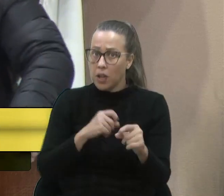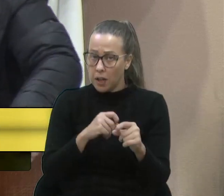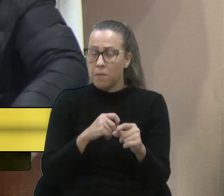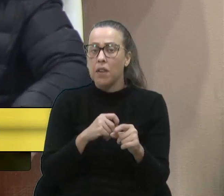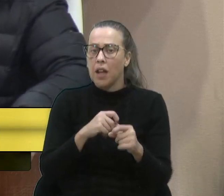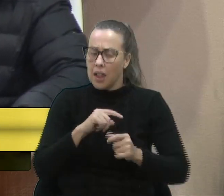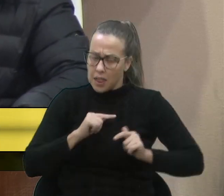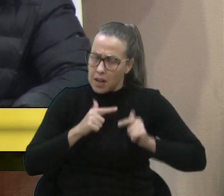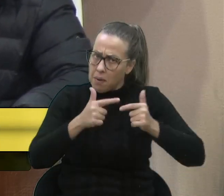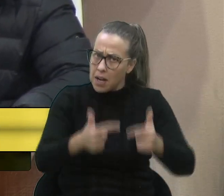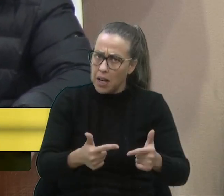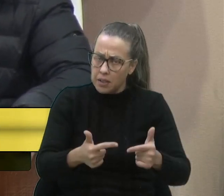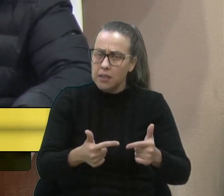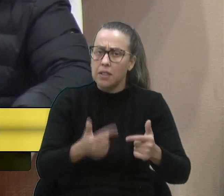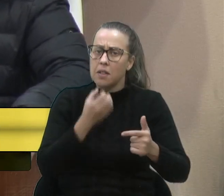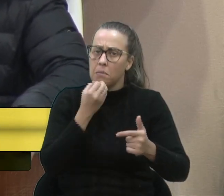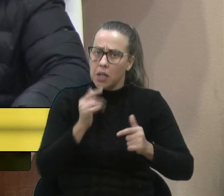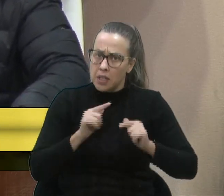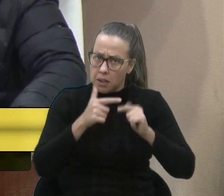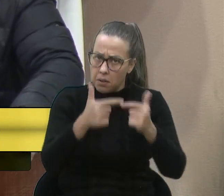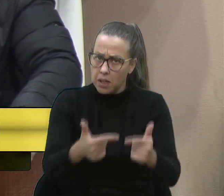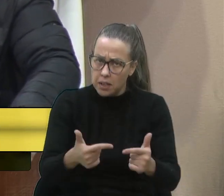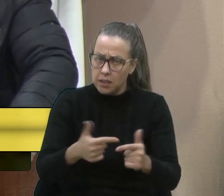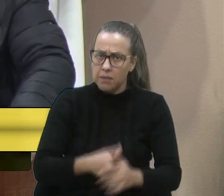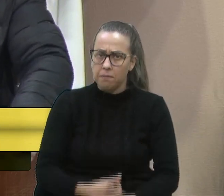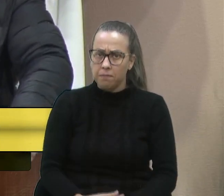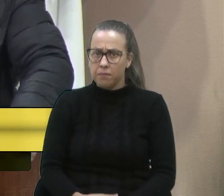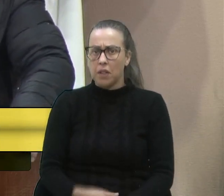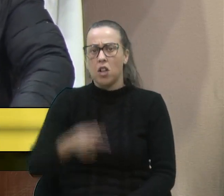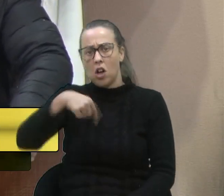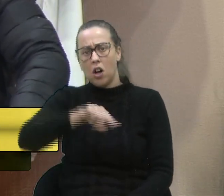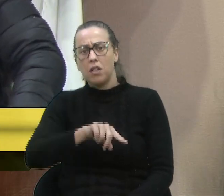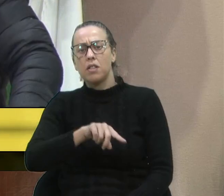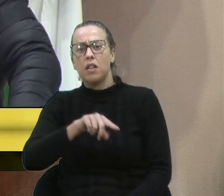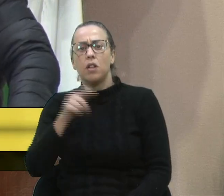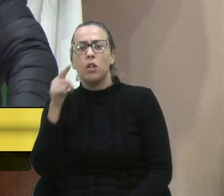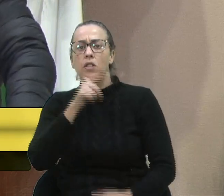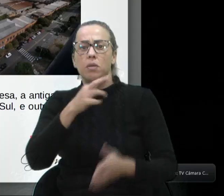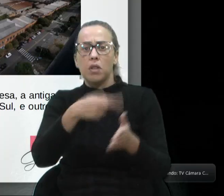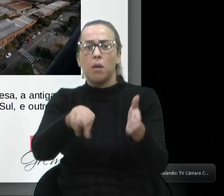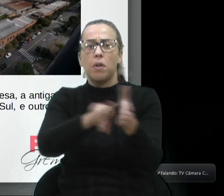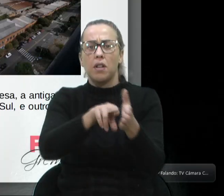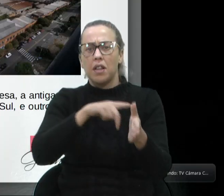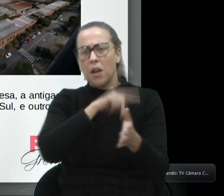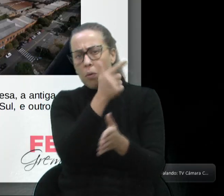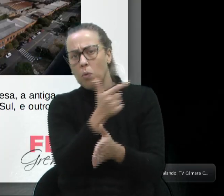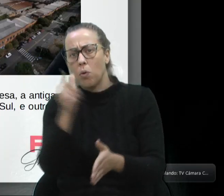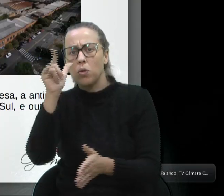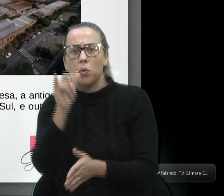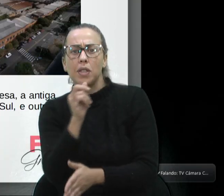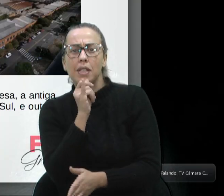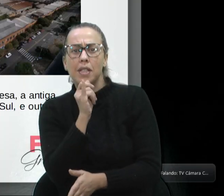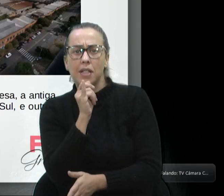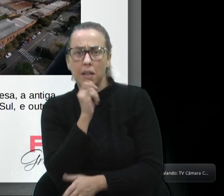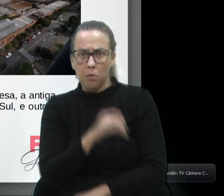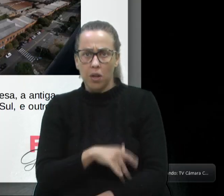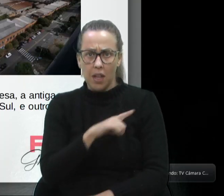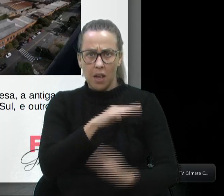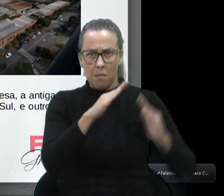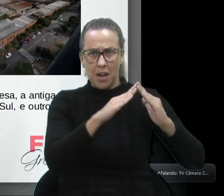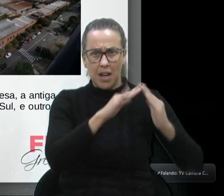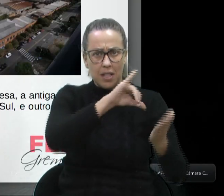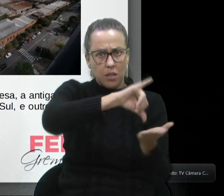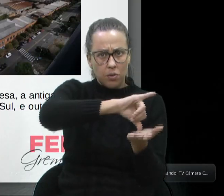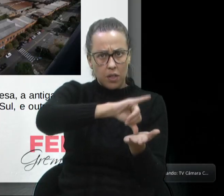bem trabalhada, e a gente possa fazer a recuperação. Temos outros exemplos, né? Nós temos uma casa aqui no